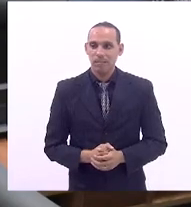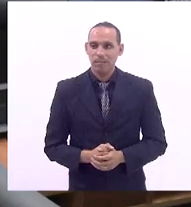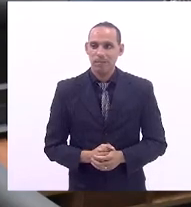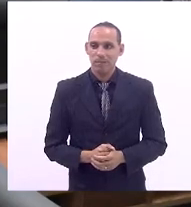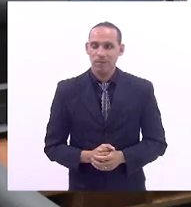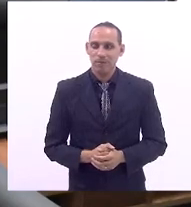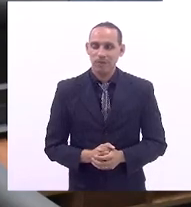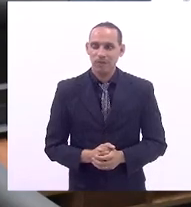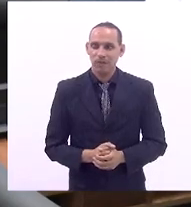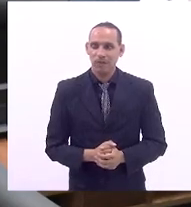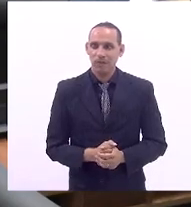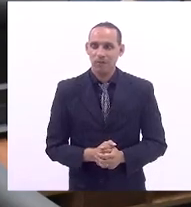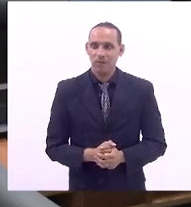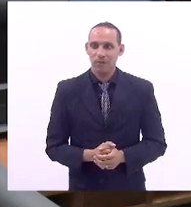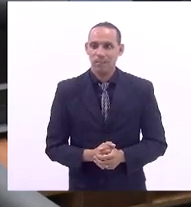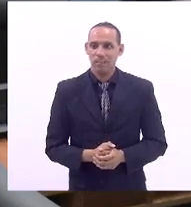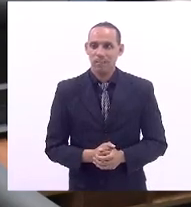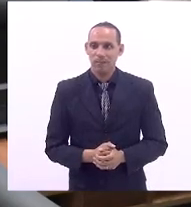o